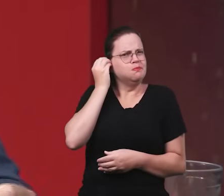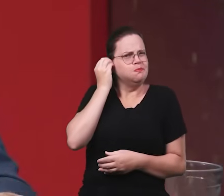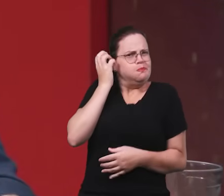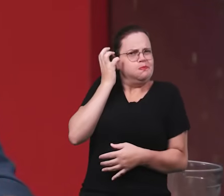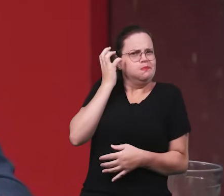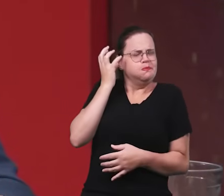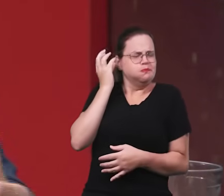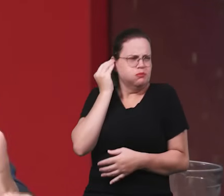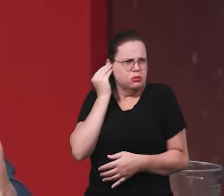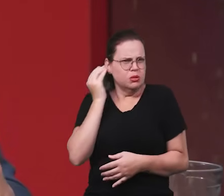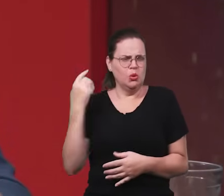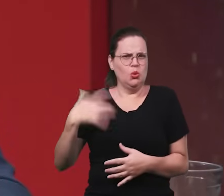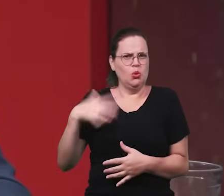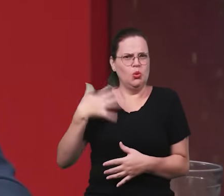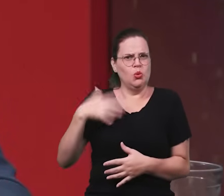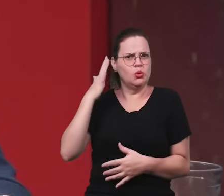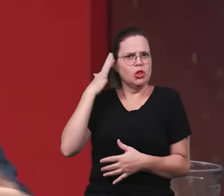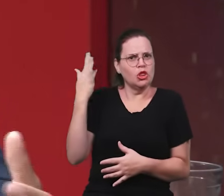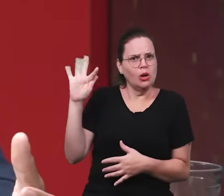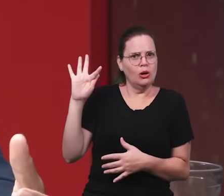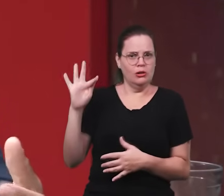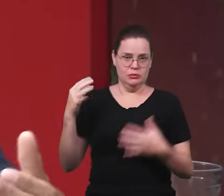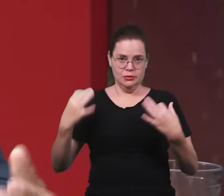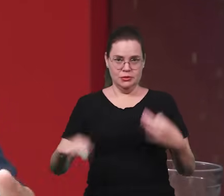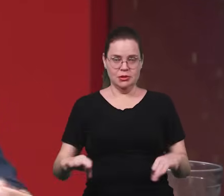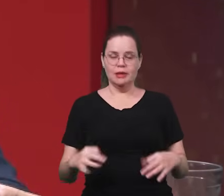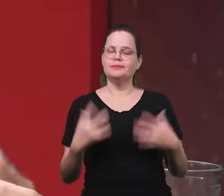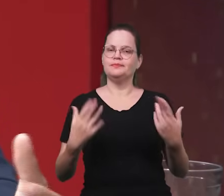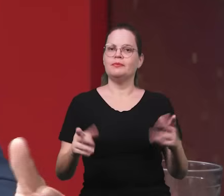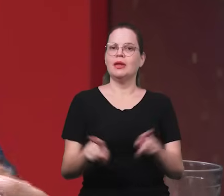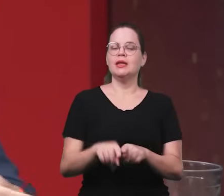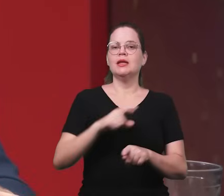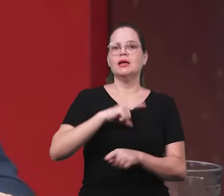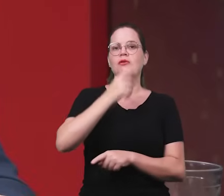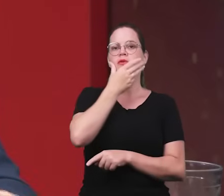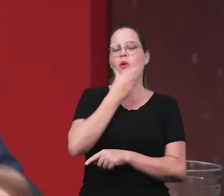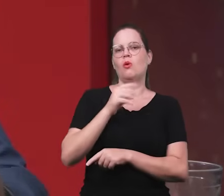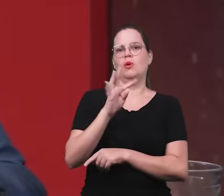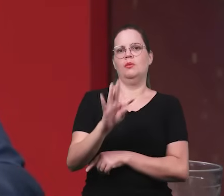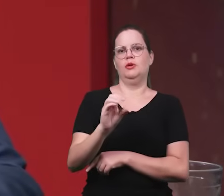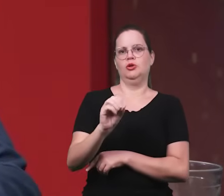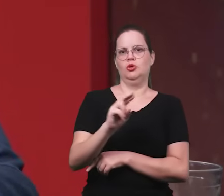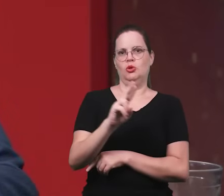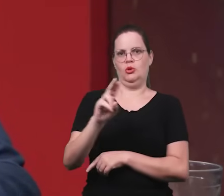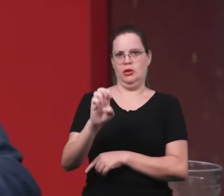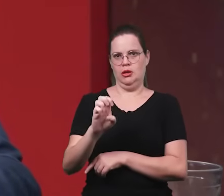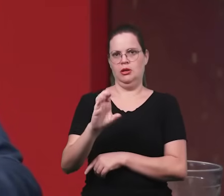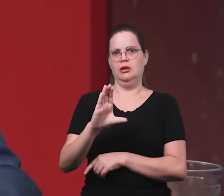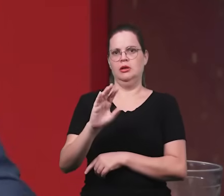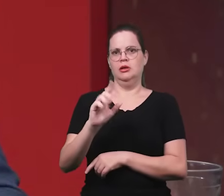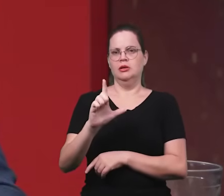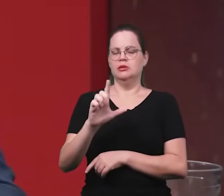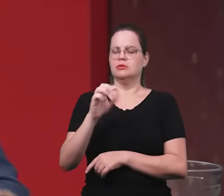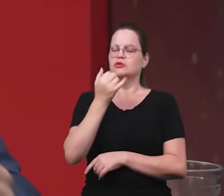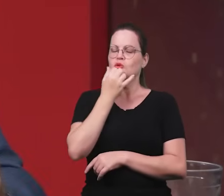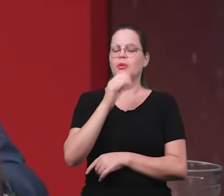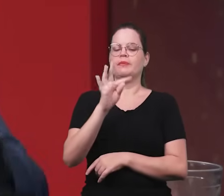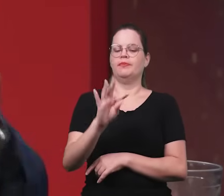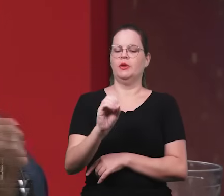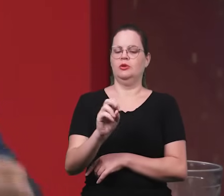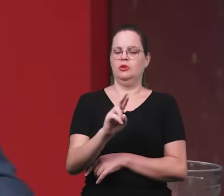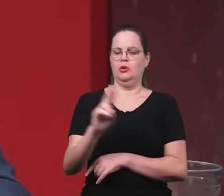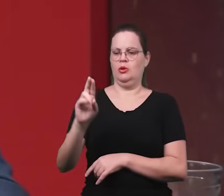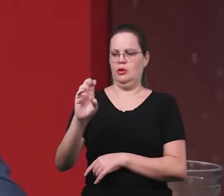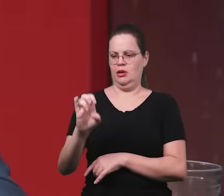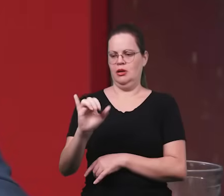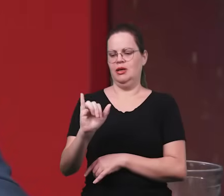começou a fazer experimentos, e um experimento que ele fez, que é muito comum, ele pegou um bulbo, né,